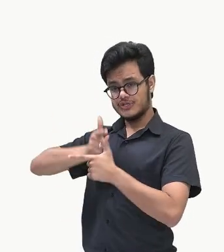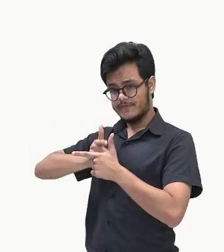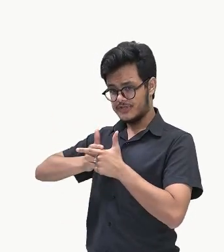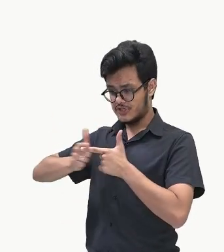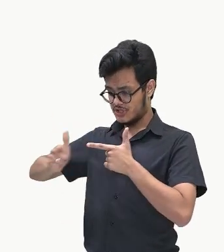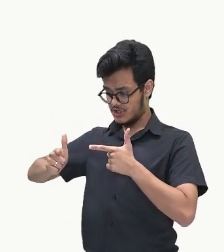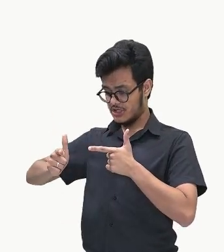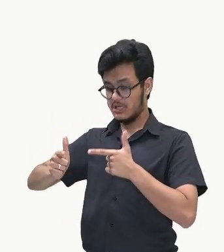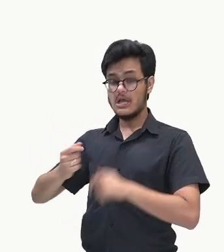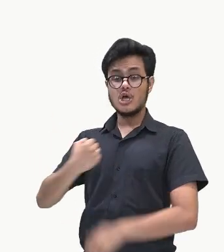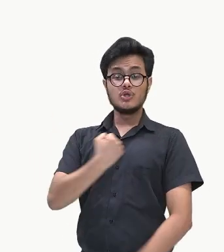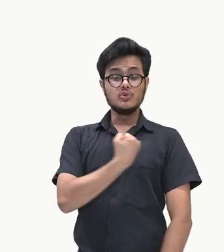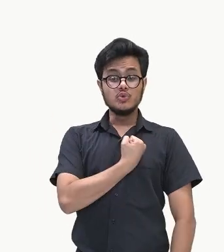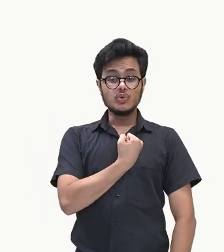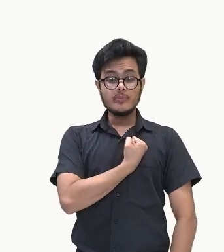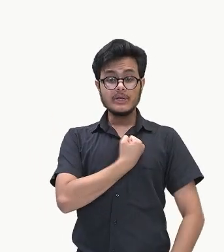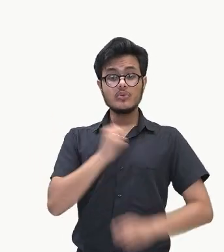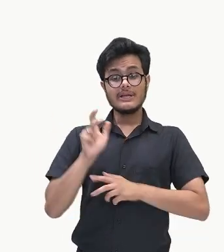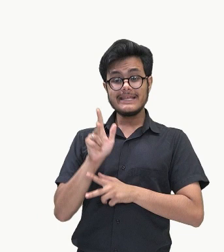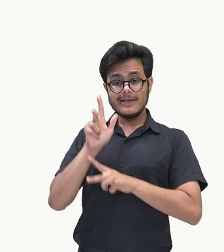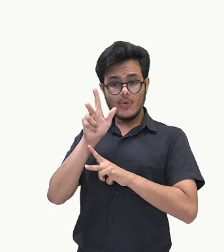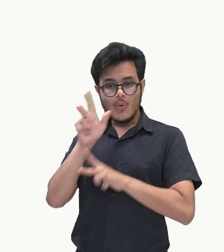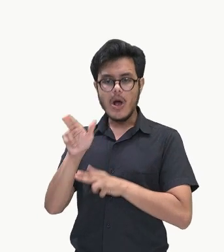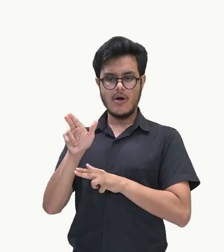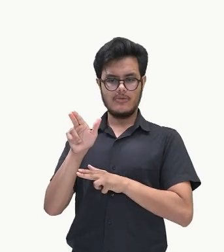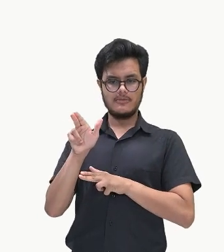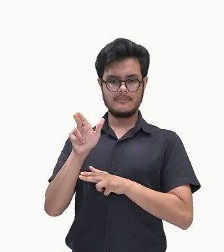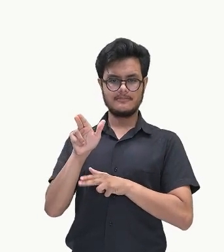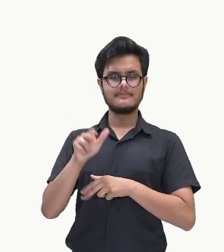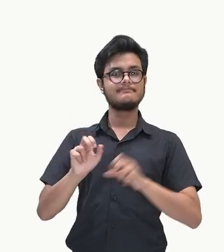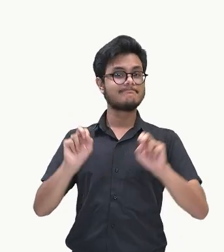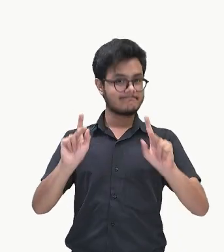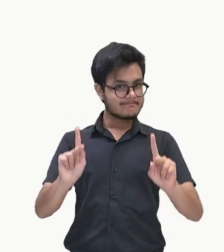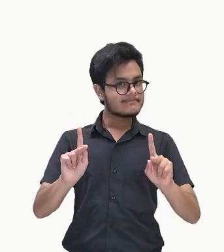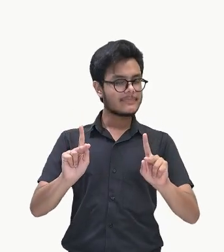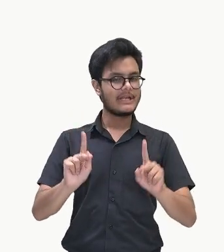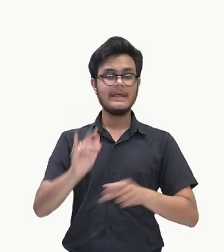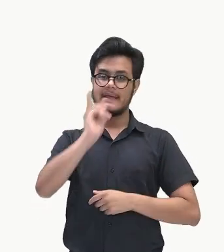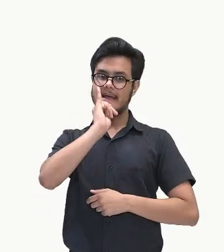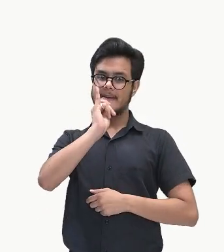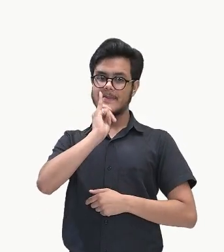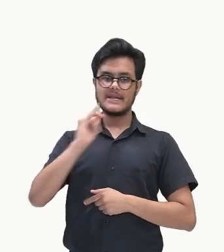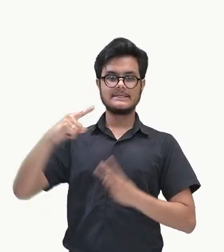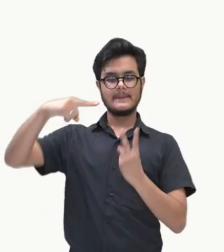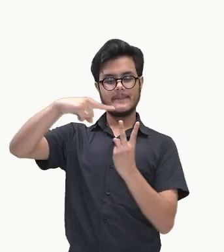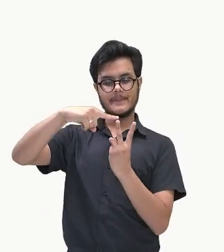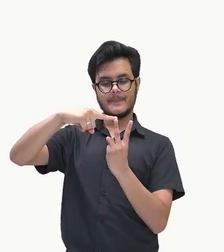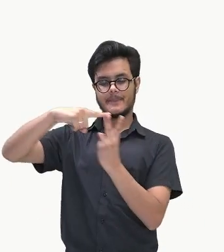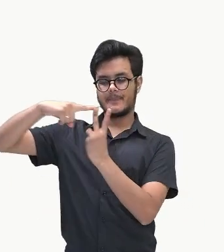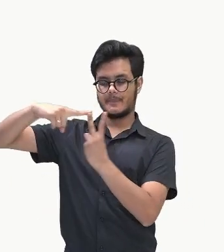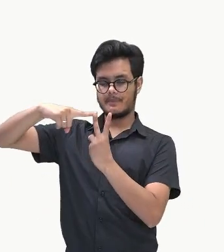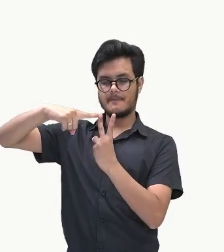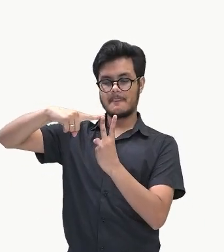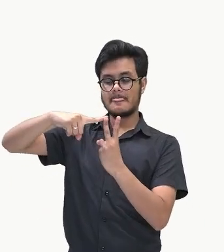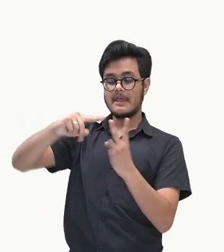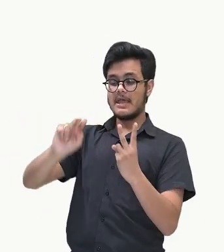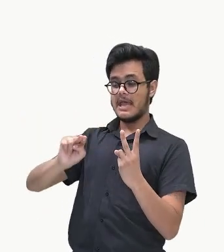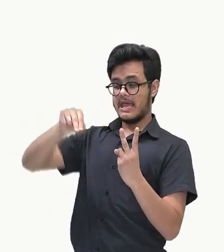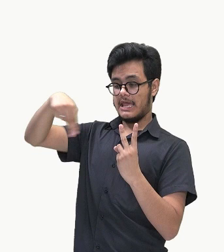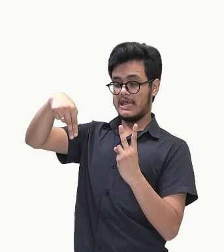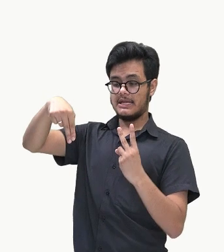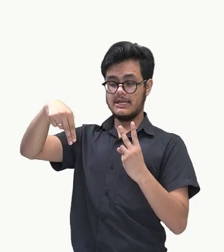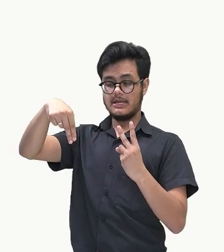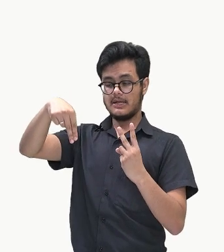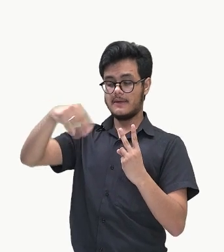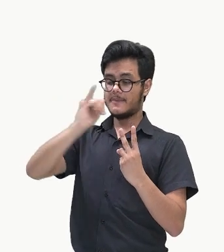o expoente do meu radicando pelo mesmo número. E isso vai fazer com que eu tenha uma